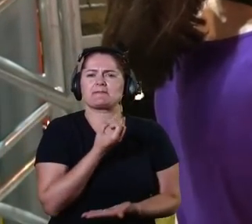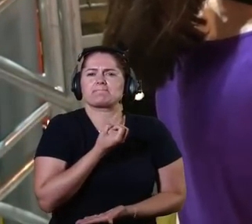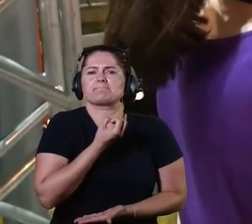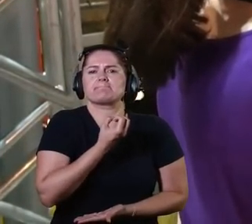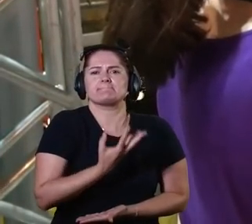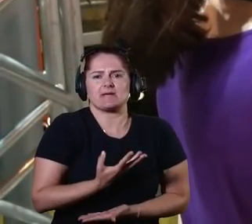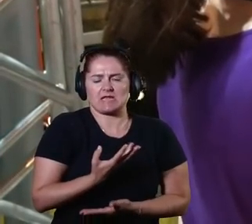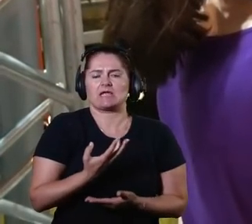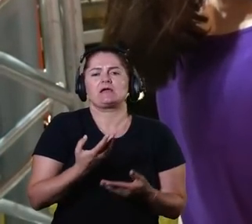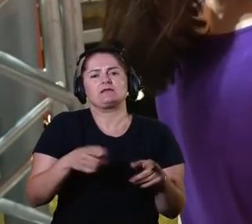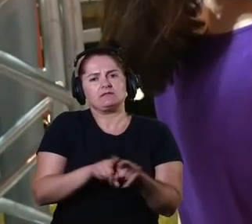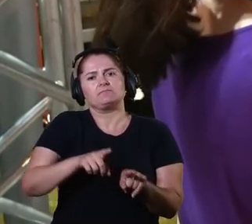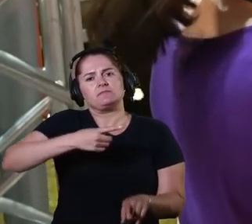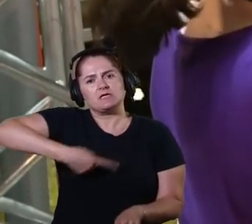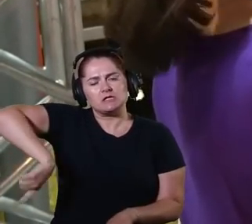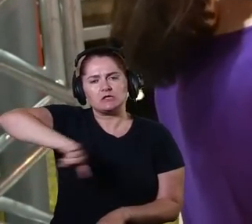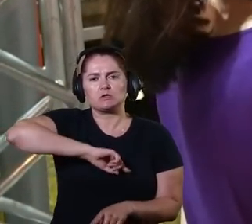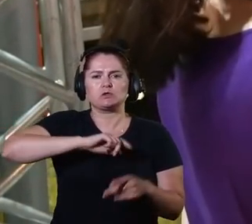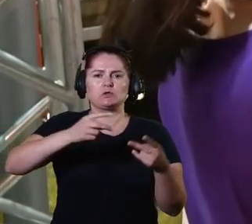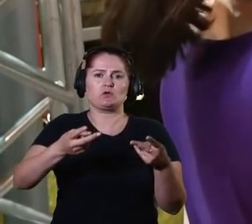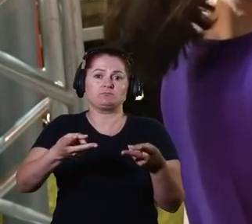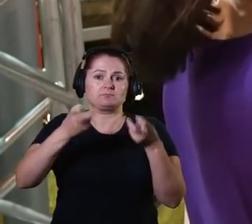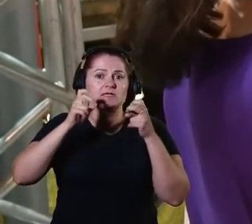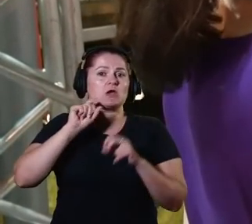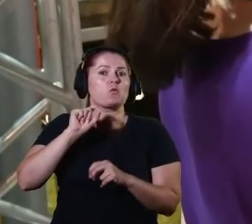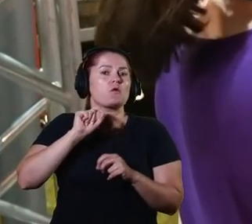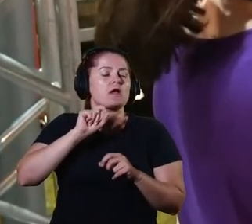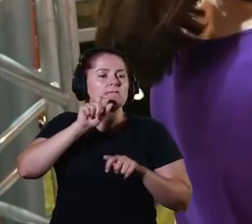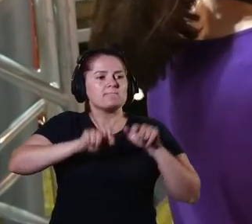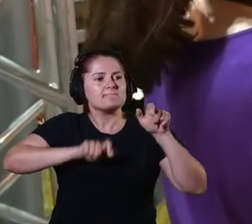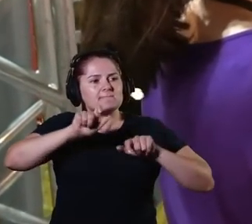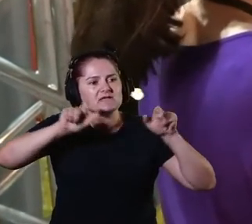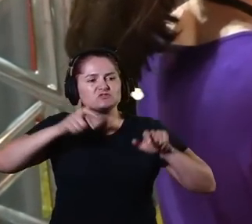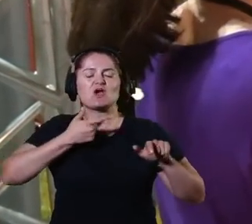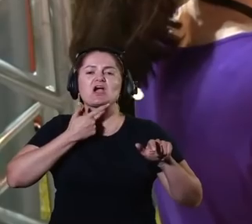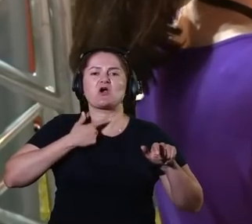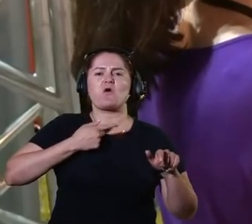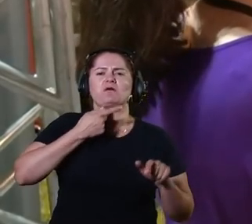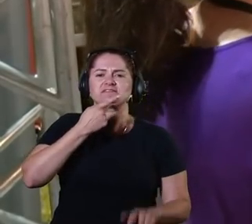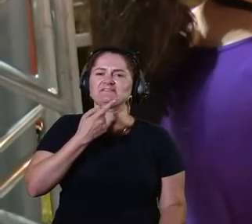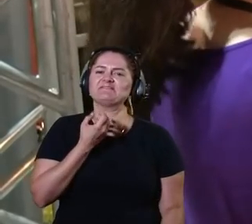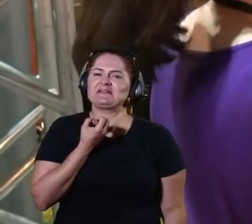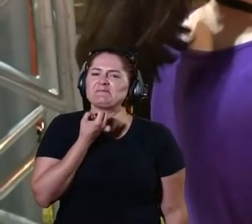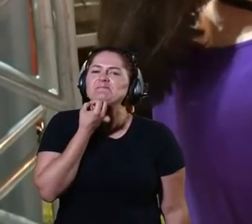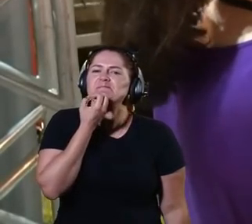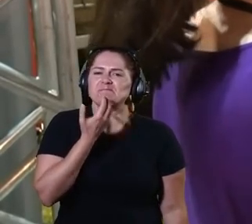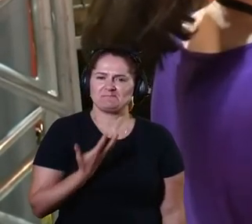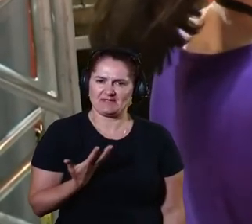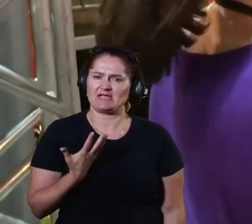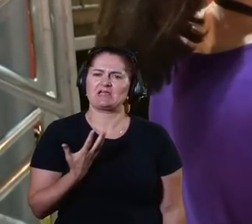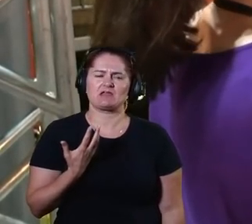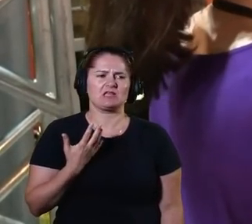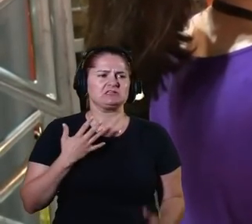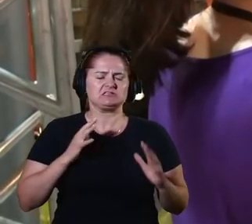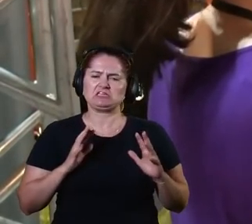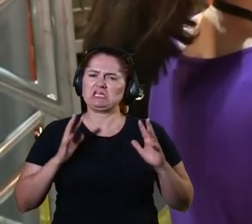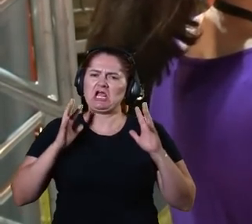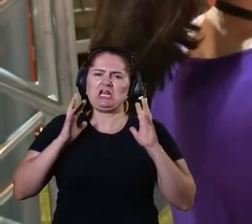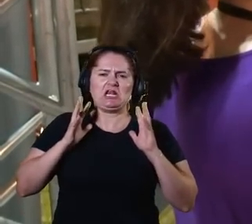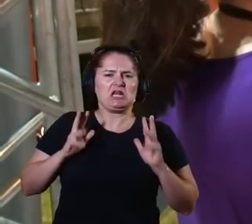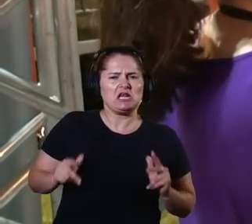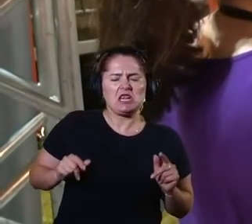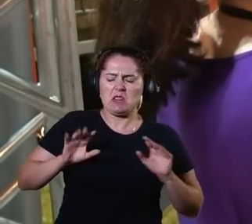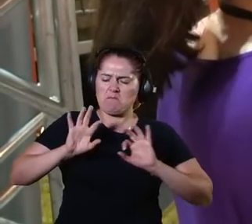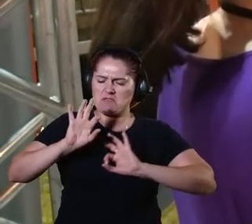está percebendo é que as pessoas estão gostando, estão elogiando, tá limpa, está